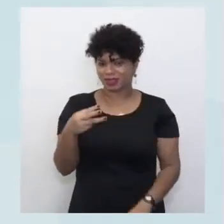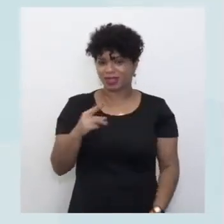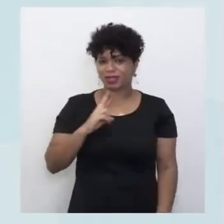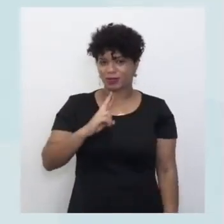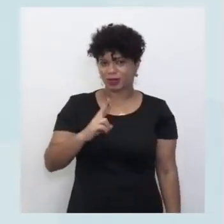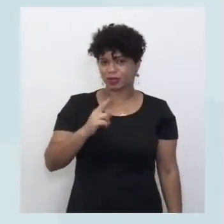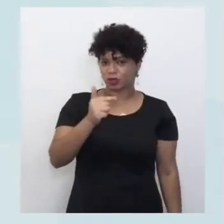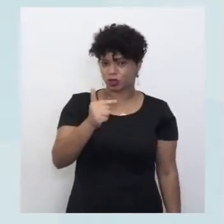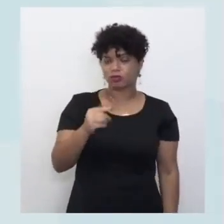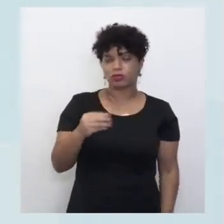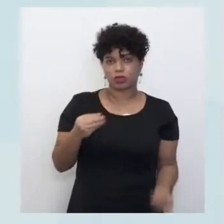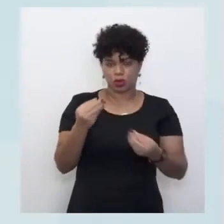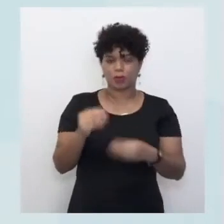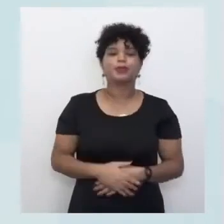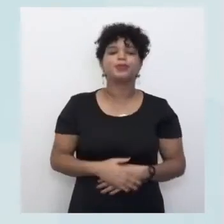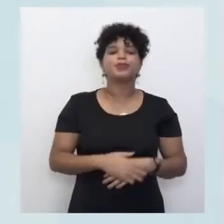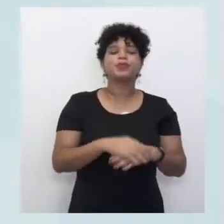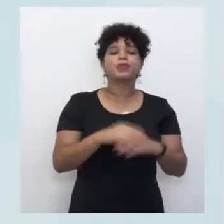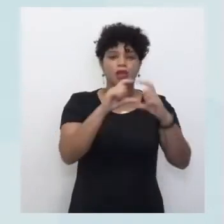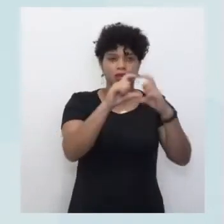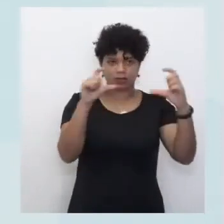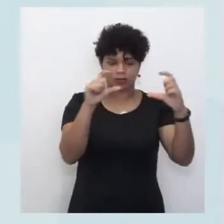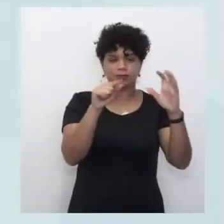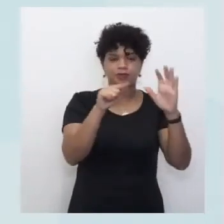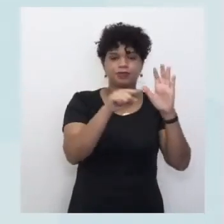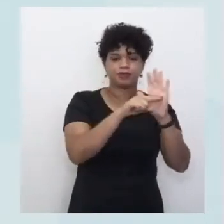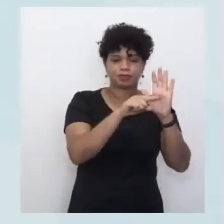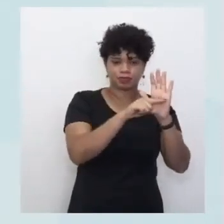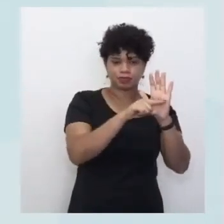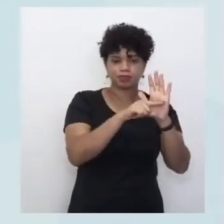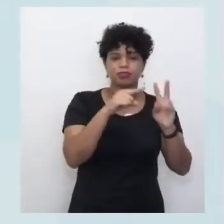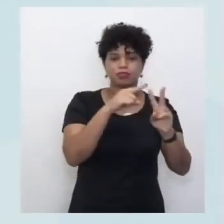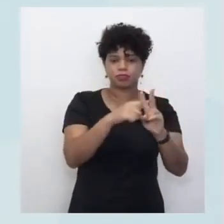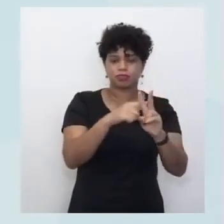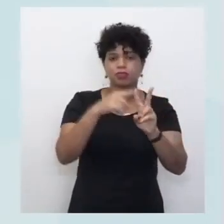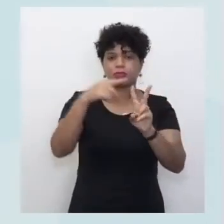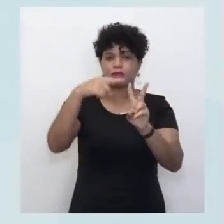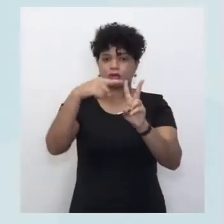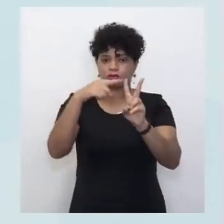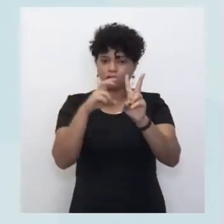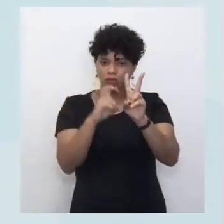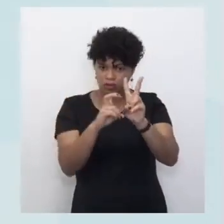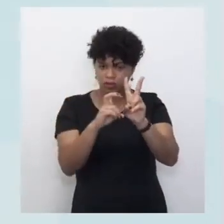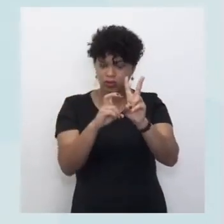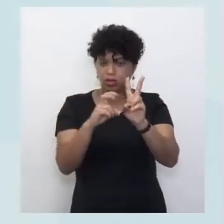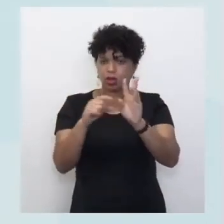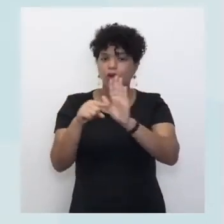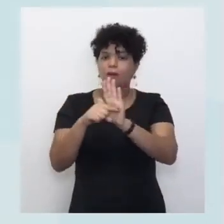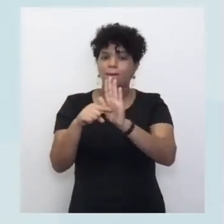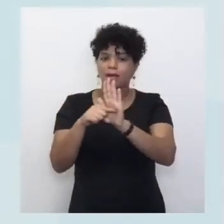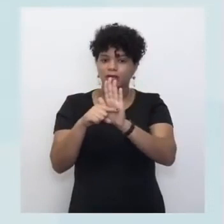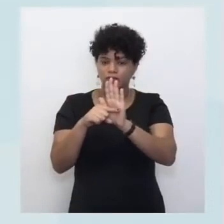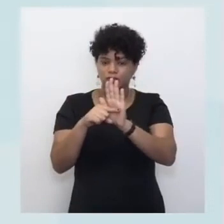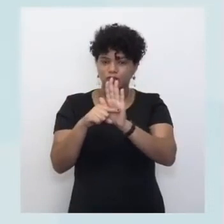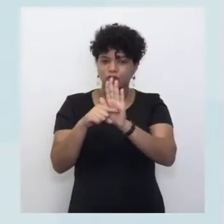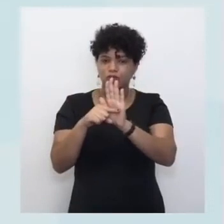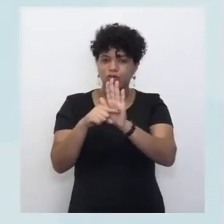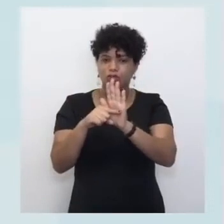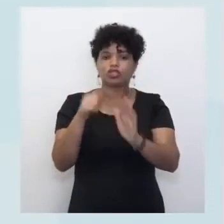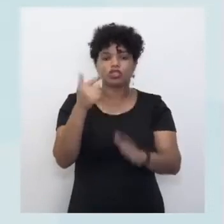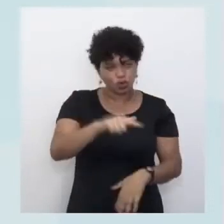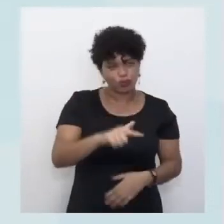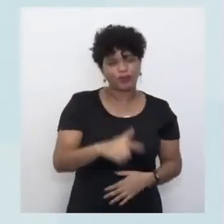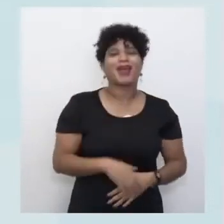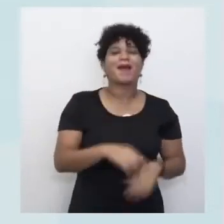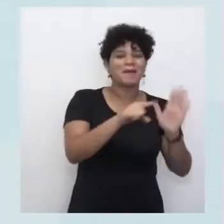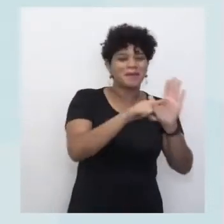ter raiz quadrada de 7, que multiplica raiz quadrada de 5... menos 7, que multiplica